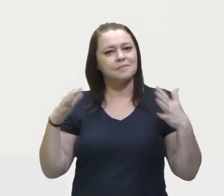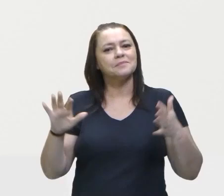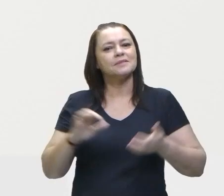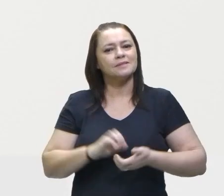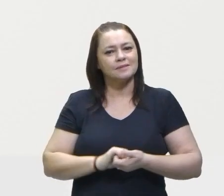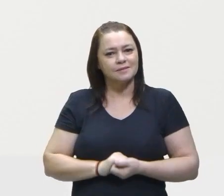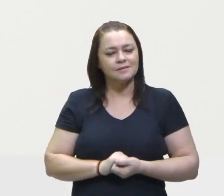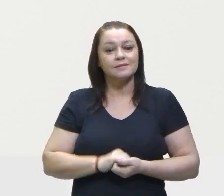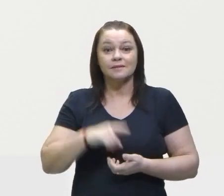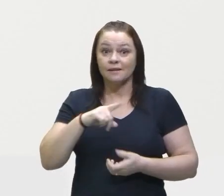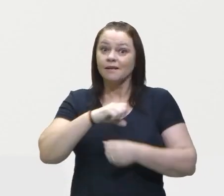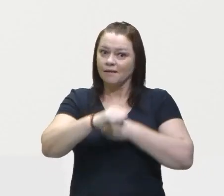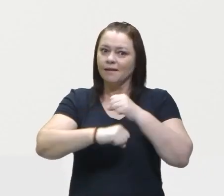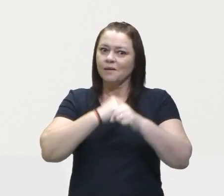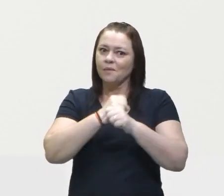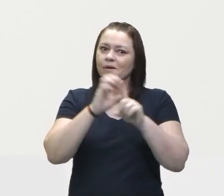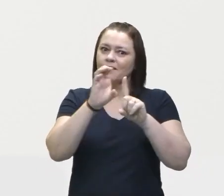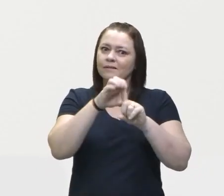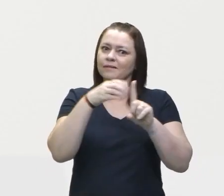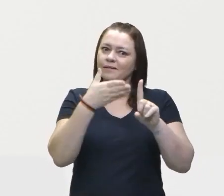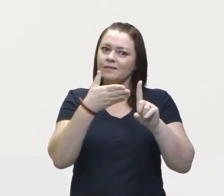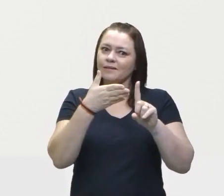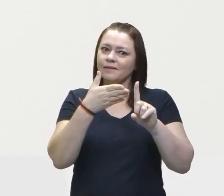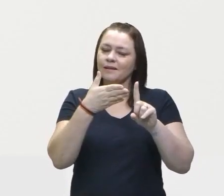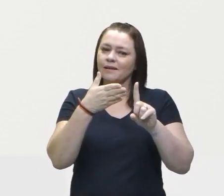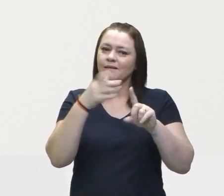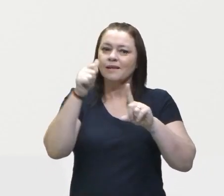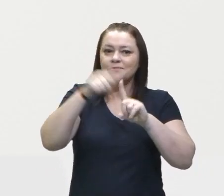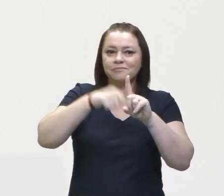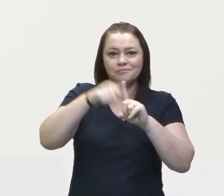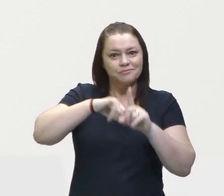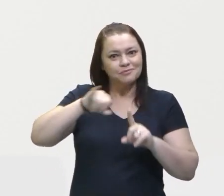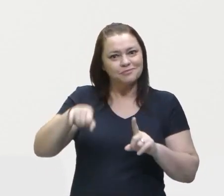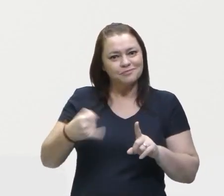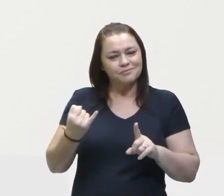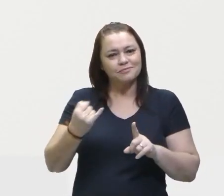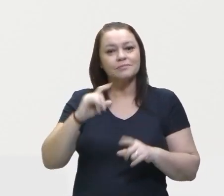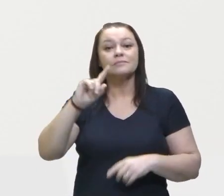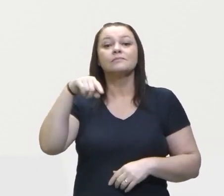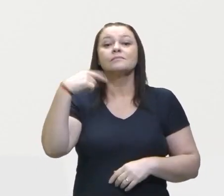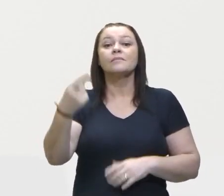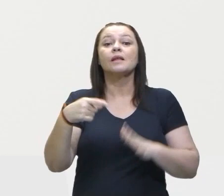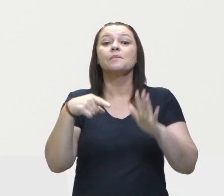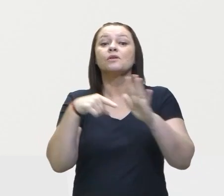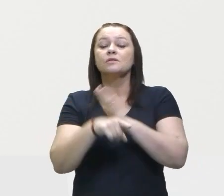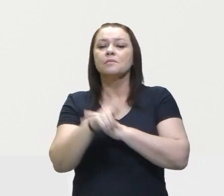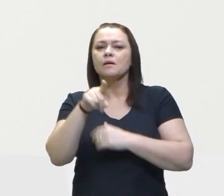É o ano desse calendário que é do mês de janeiro. Vamos para a próxima pergunta, ver se